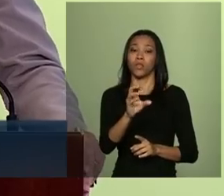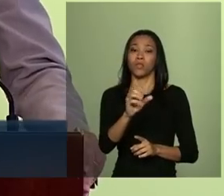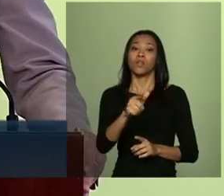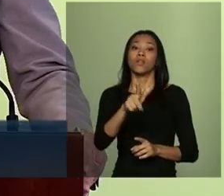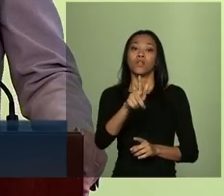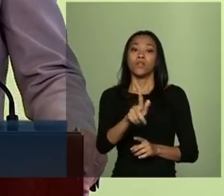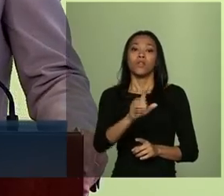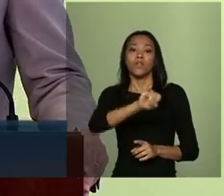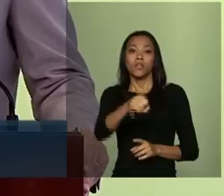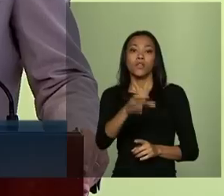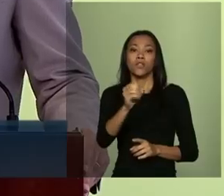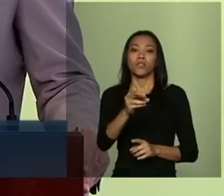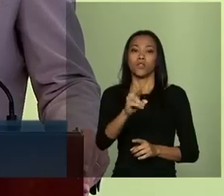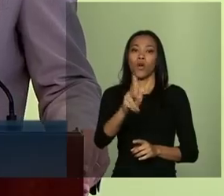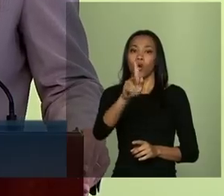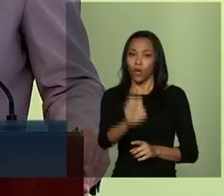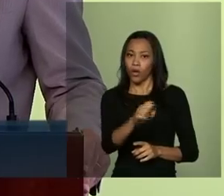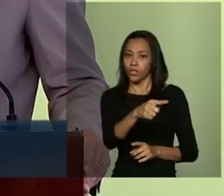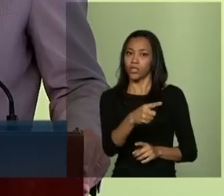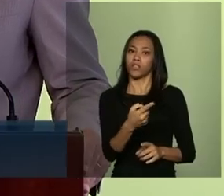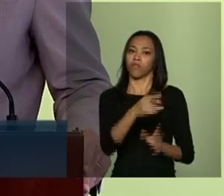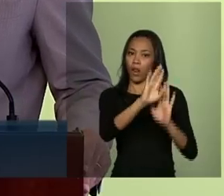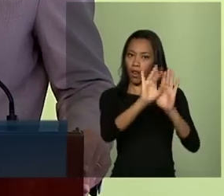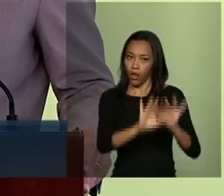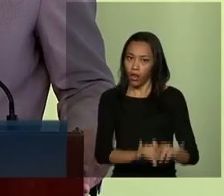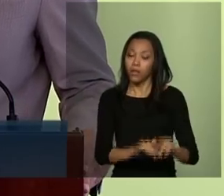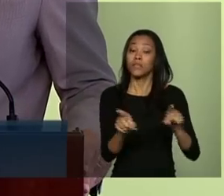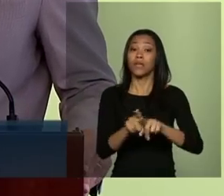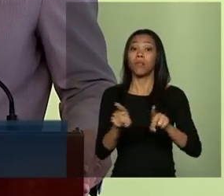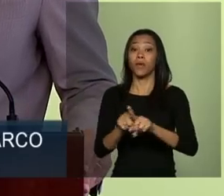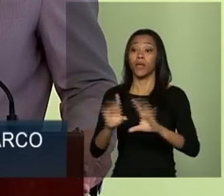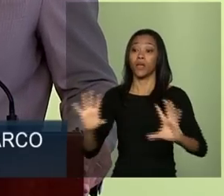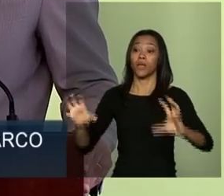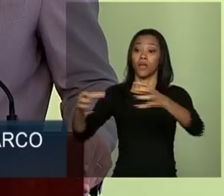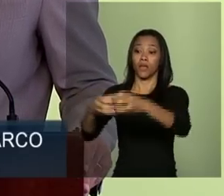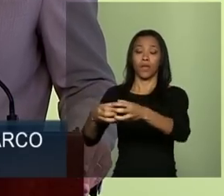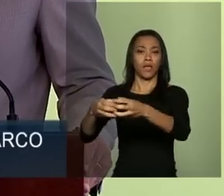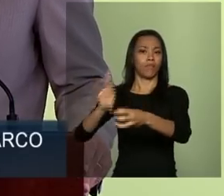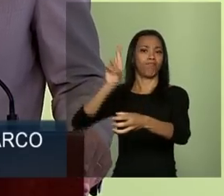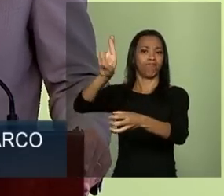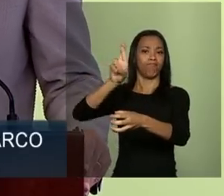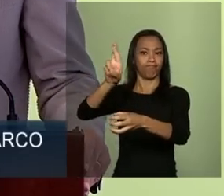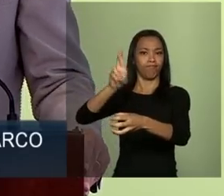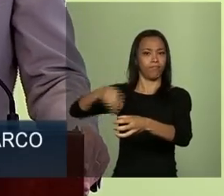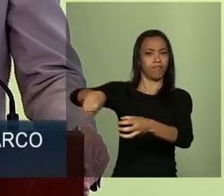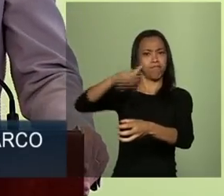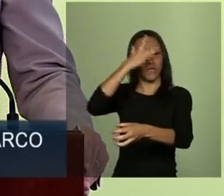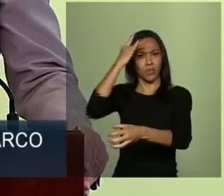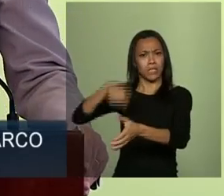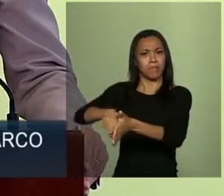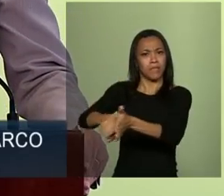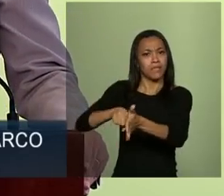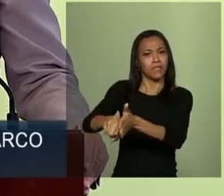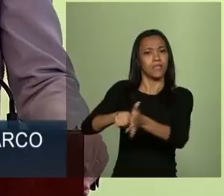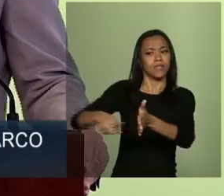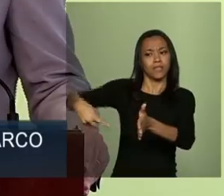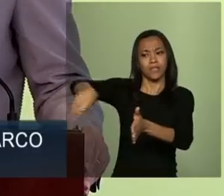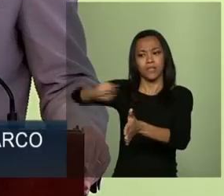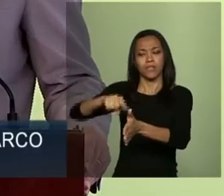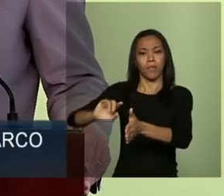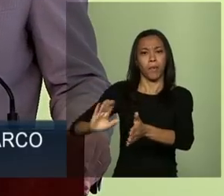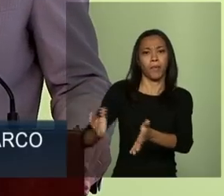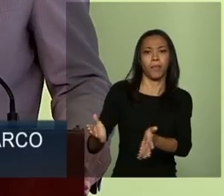a comunidade científica brasileira, representada pela Sociedade Brasileira para o Progresso da